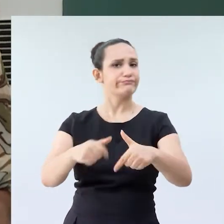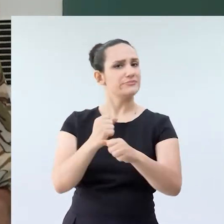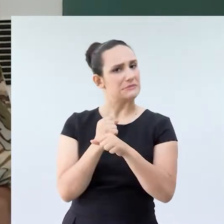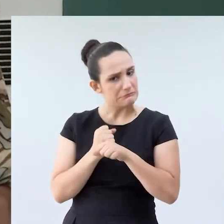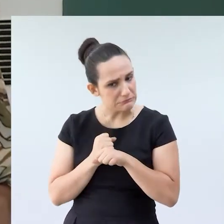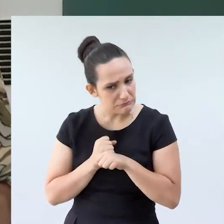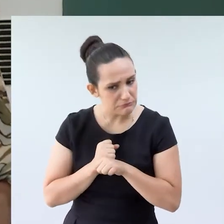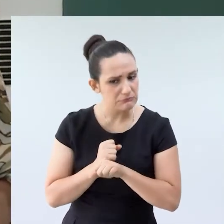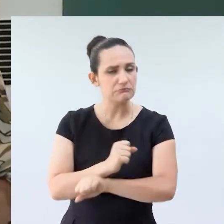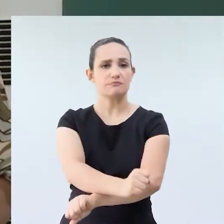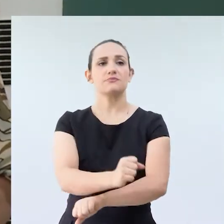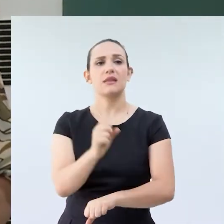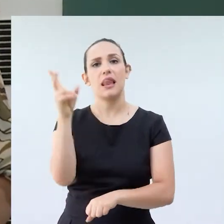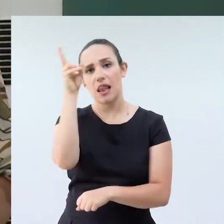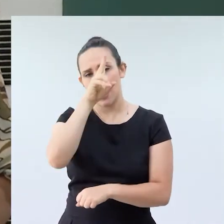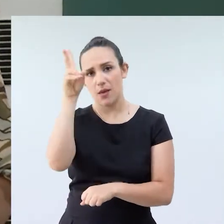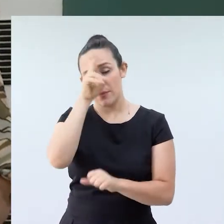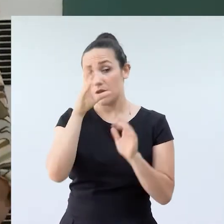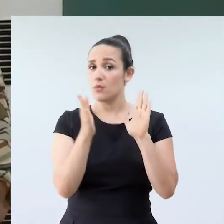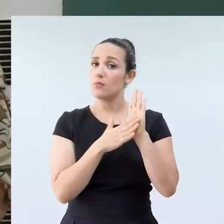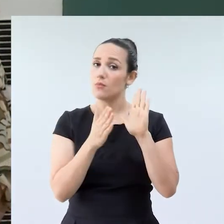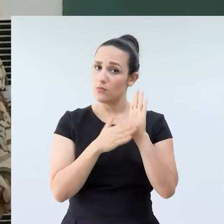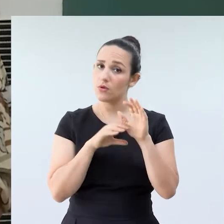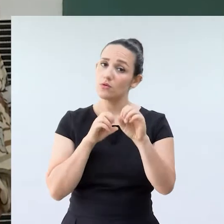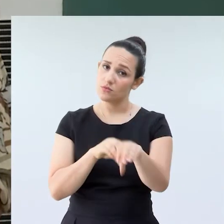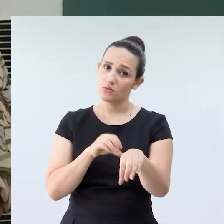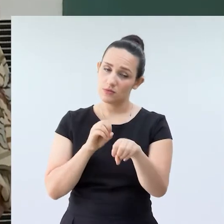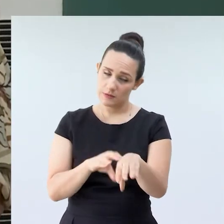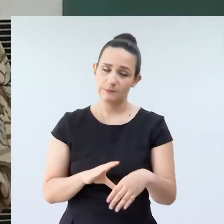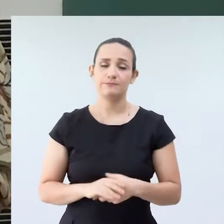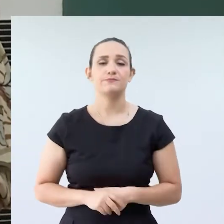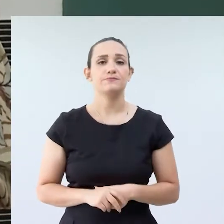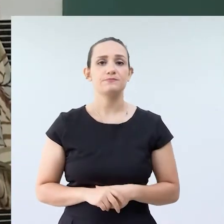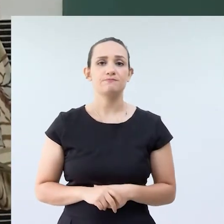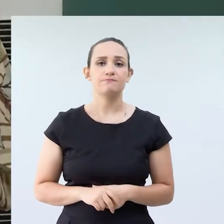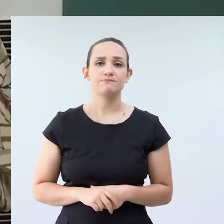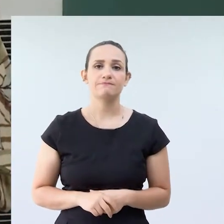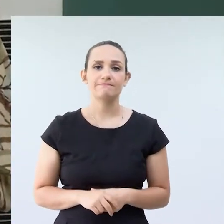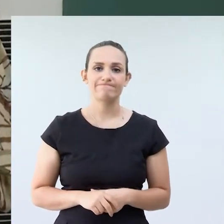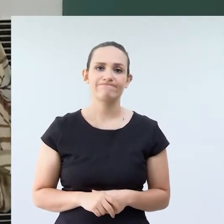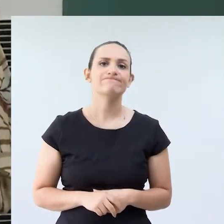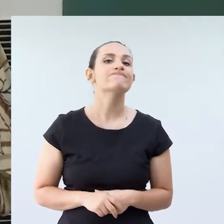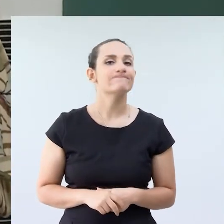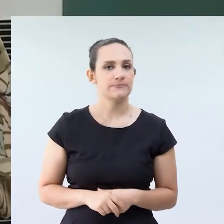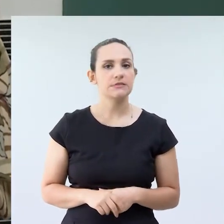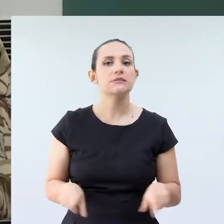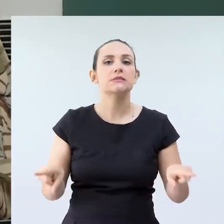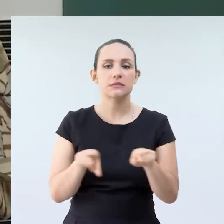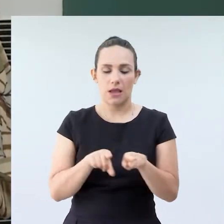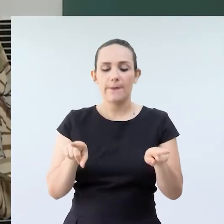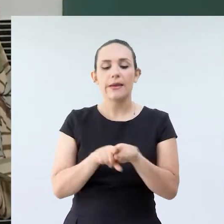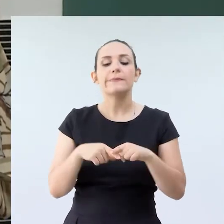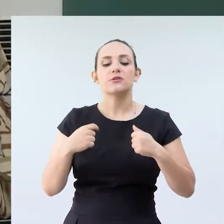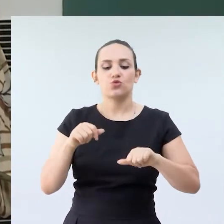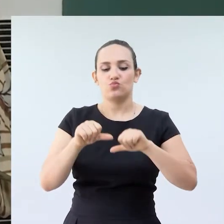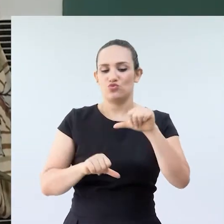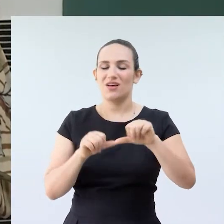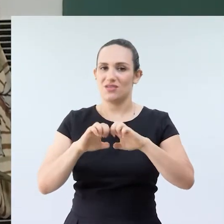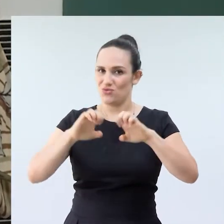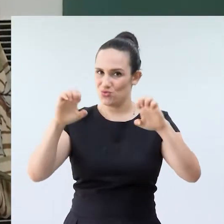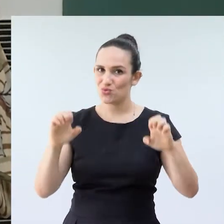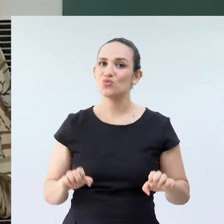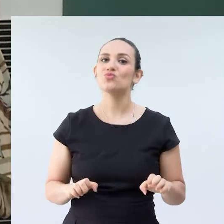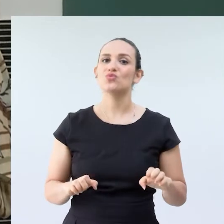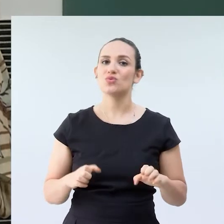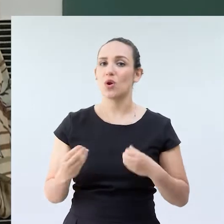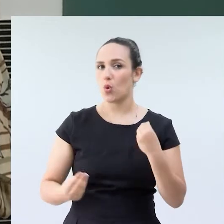proposta educacional que nós vimos operacionalizando e uma reestruturação da proposta